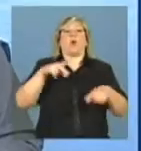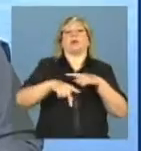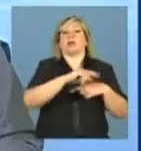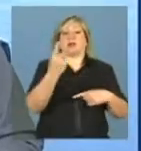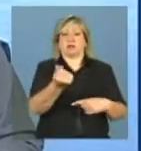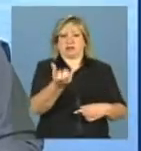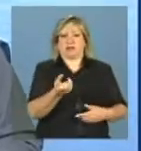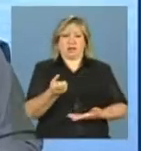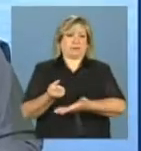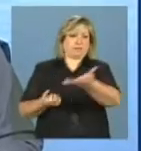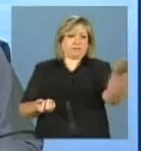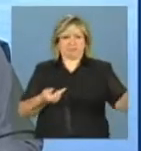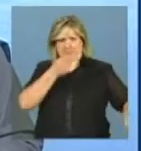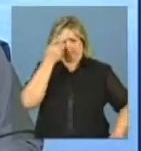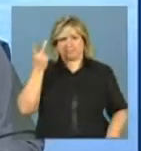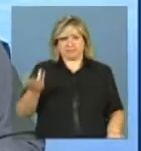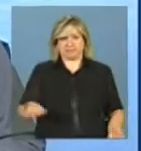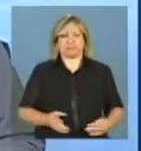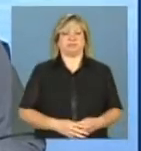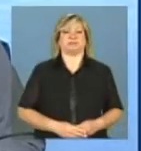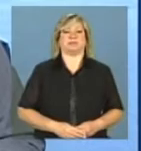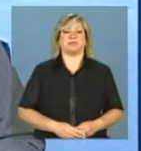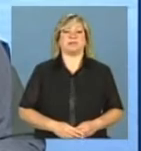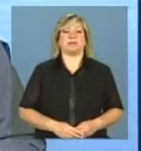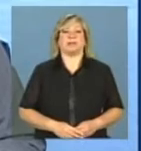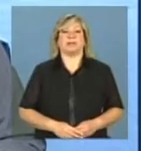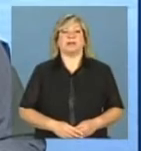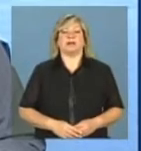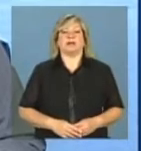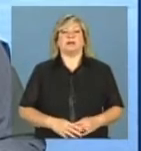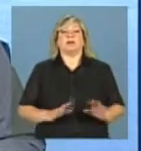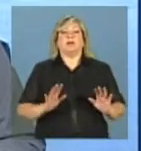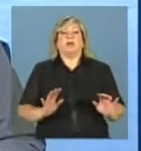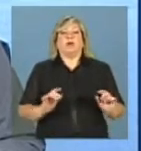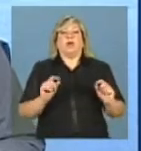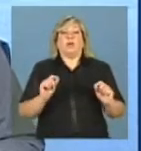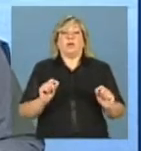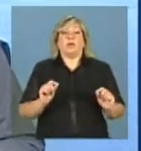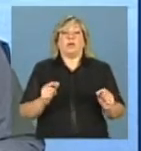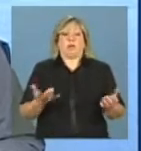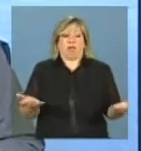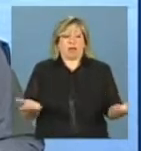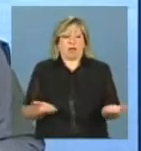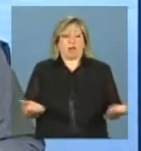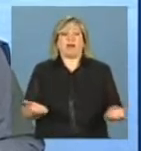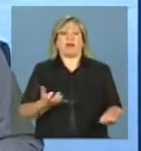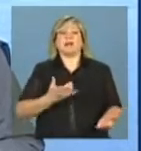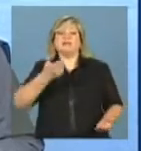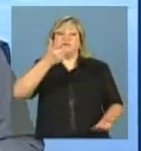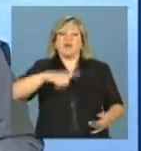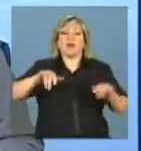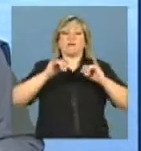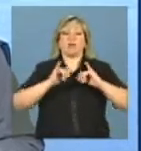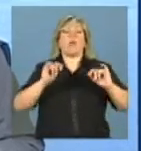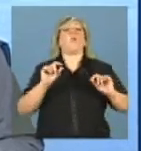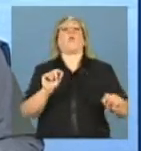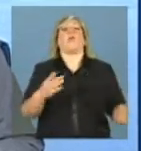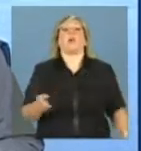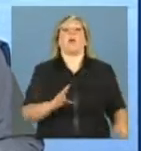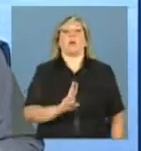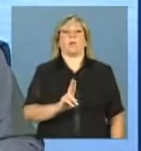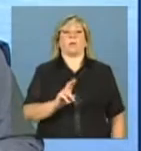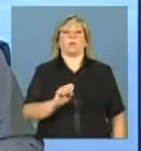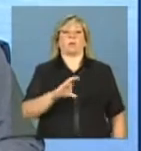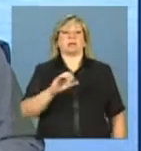Socorro, na verdade, o que querem aqui é um reforço da informação. O que é a buscativa e que